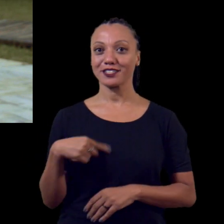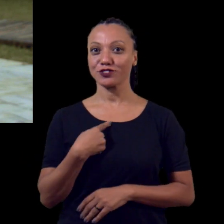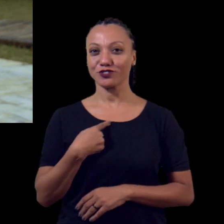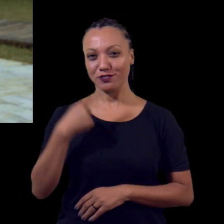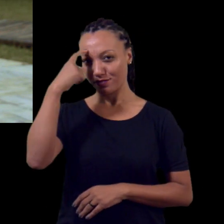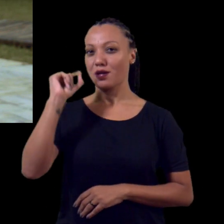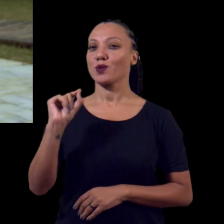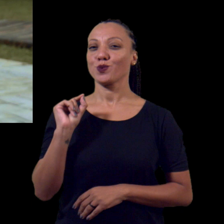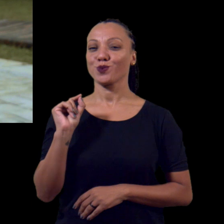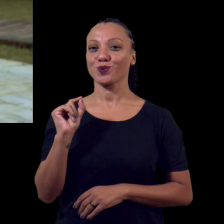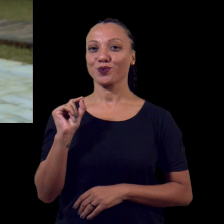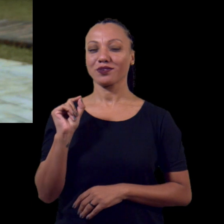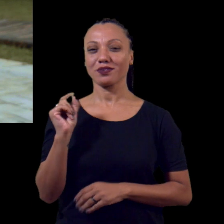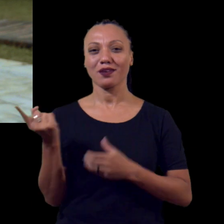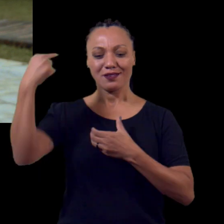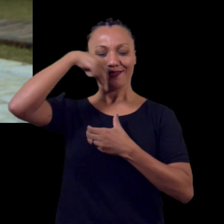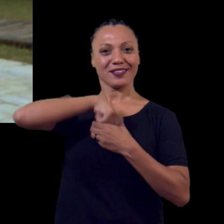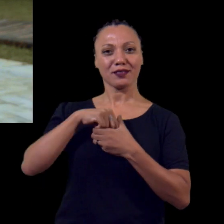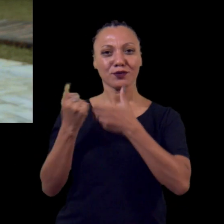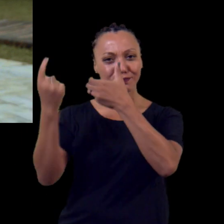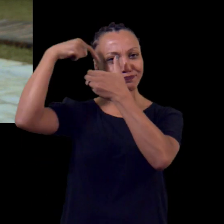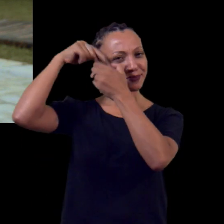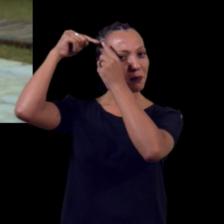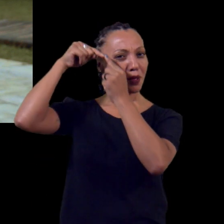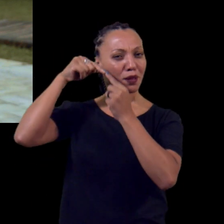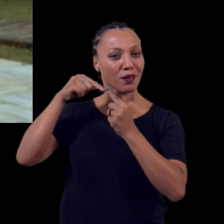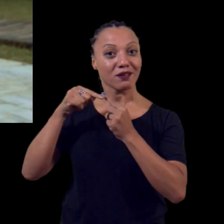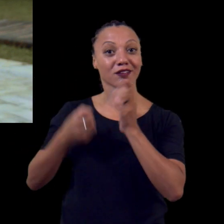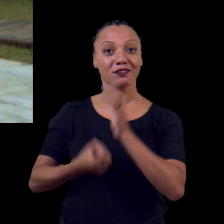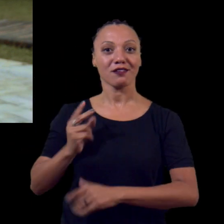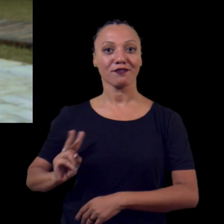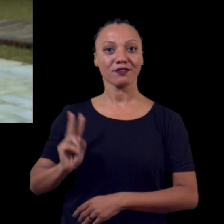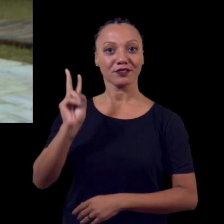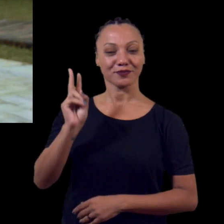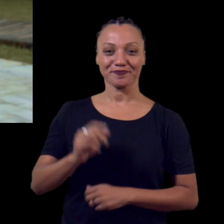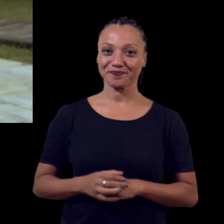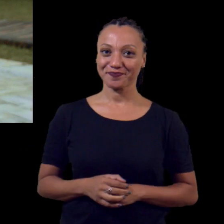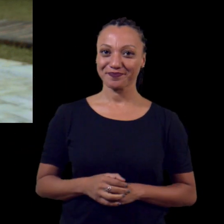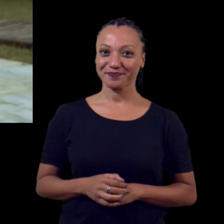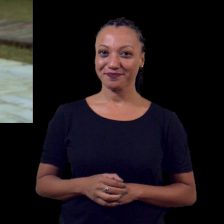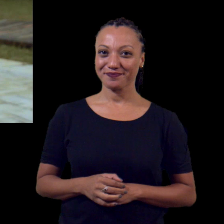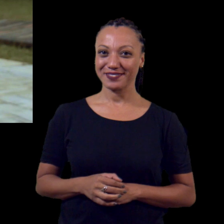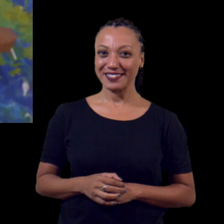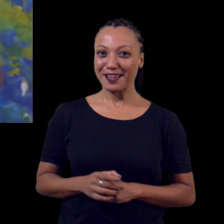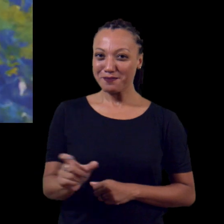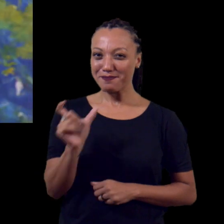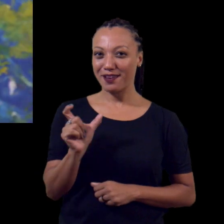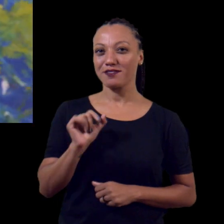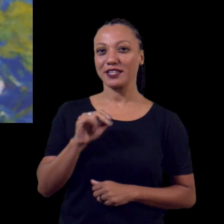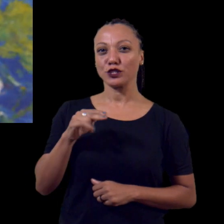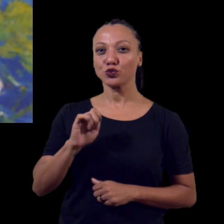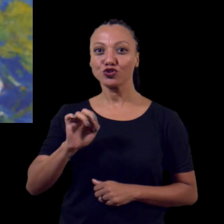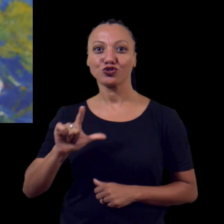nós trabalhamos no subliminar da criação de valores. Eu brinco com essa coisa da inutilidade. E